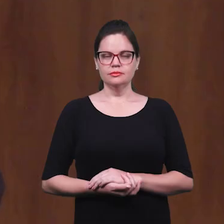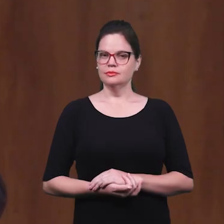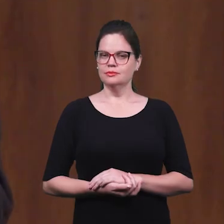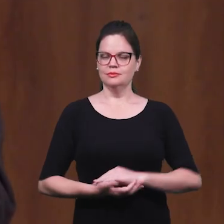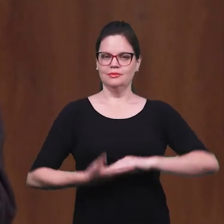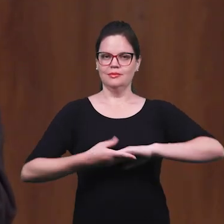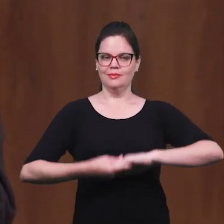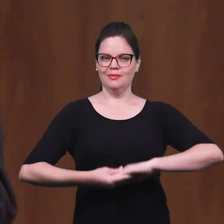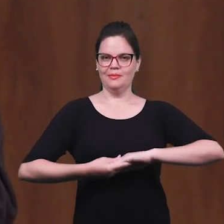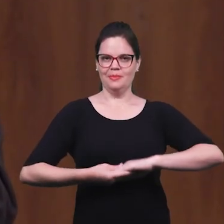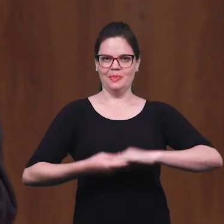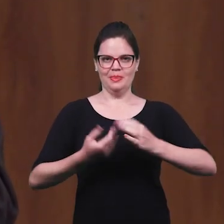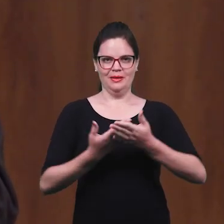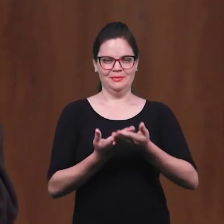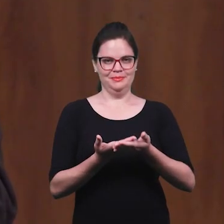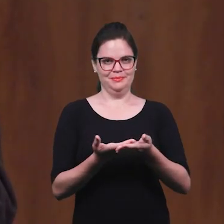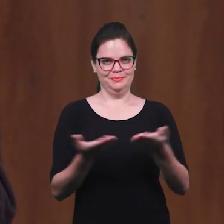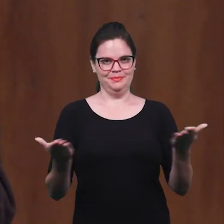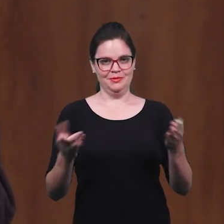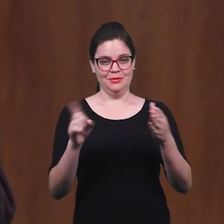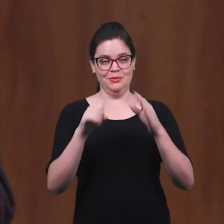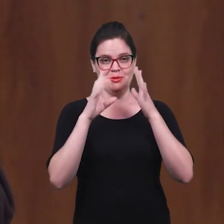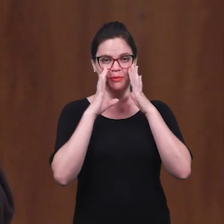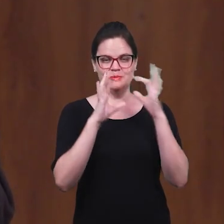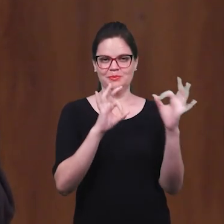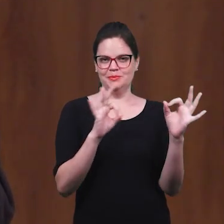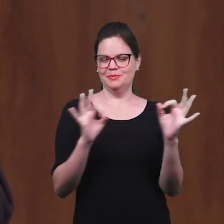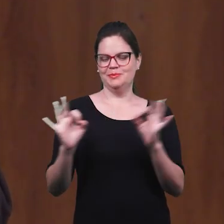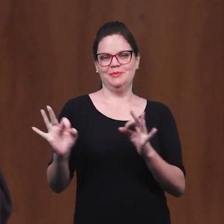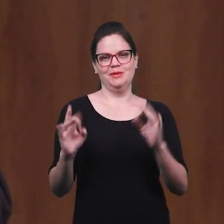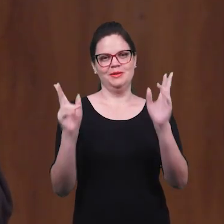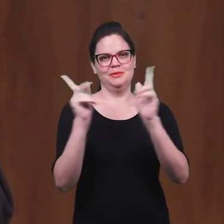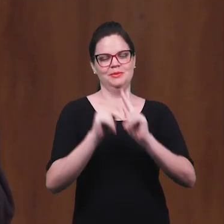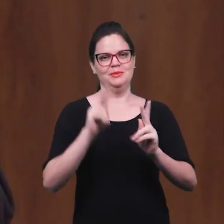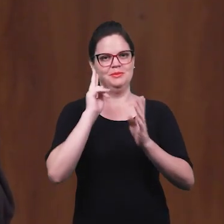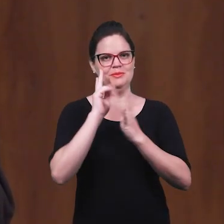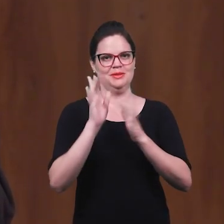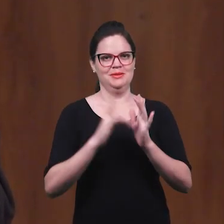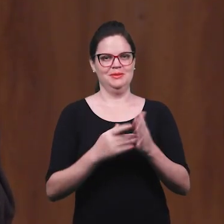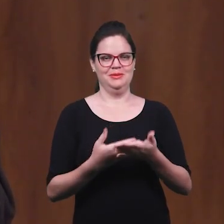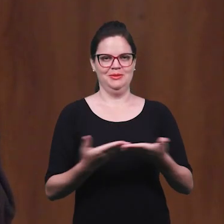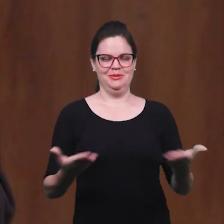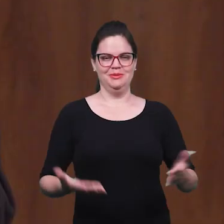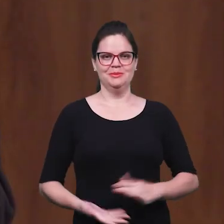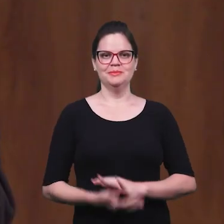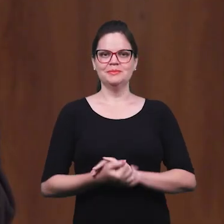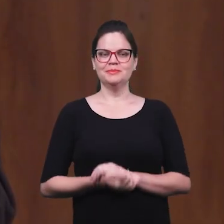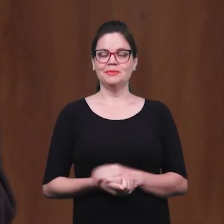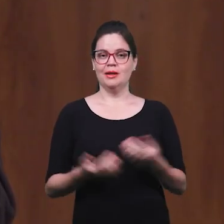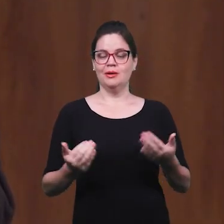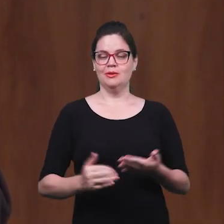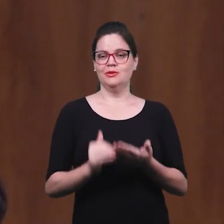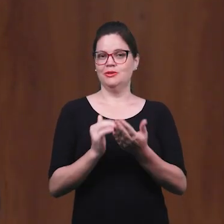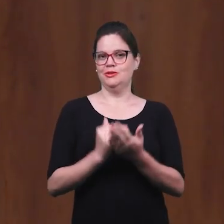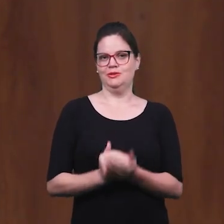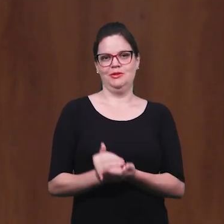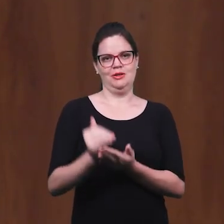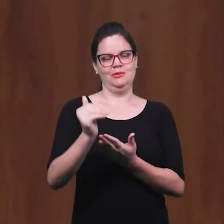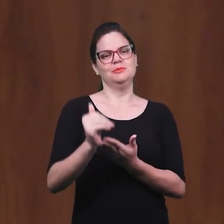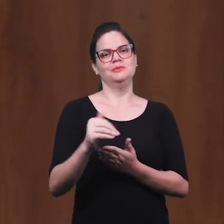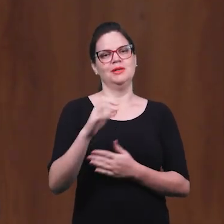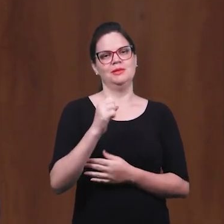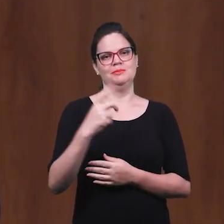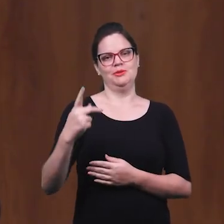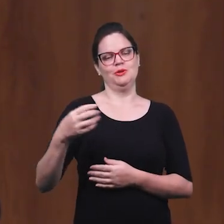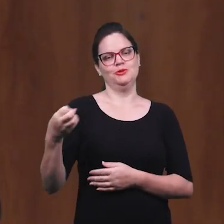Nós saudamos a todos que estão conosco, com a paz do Senhor. Estamos dando início a mais um